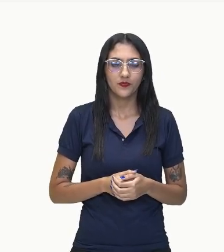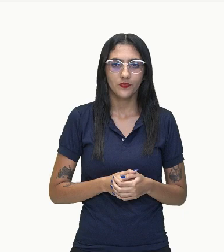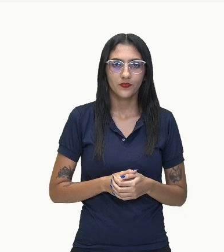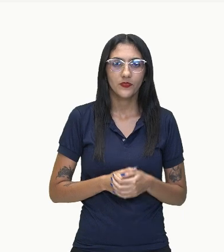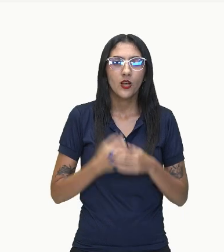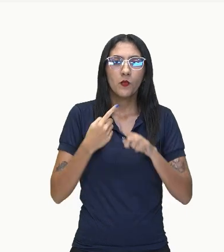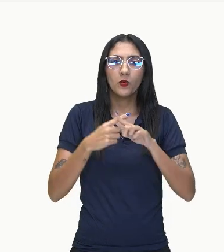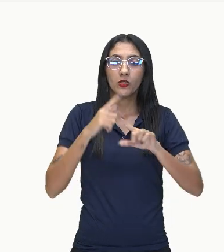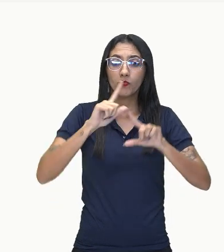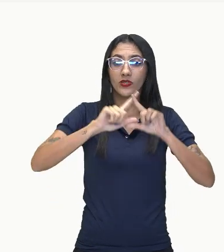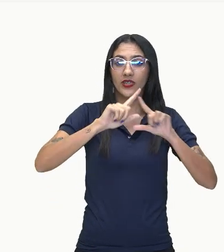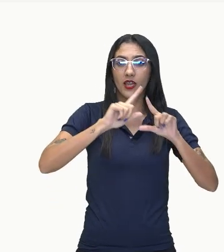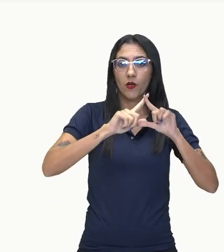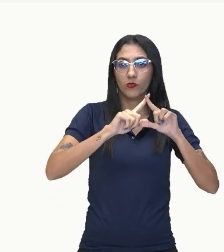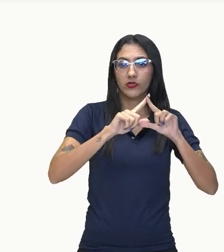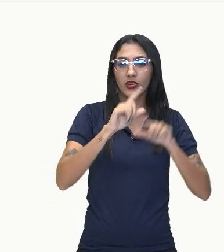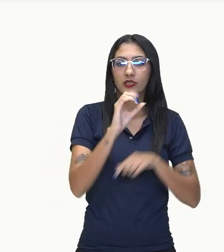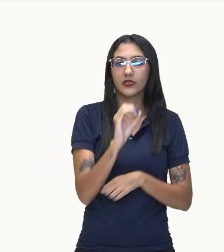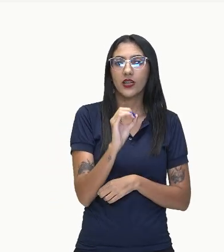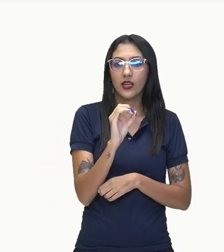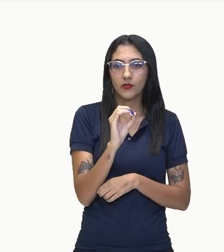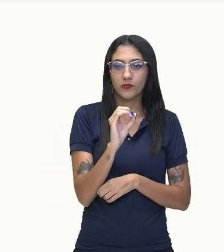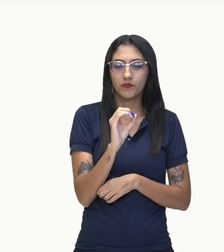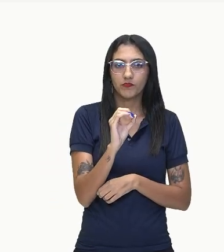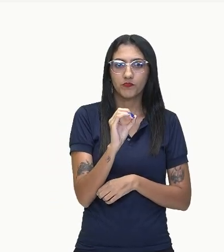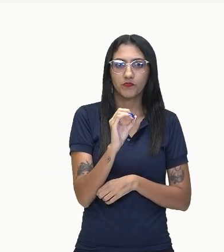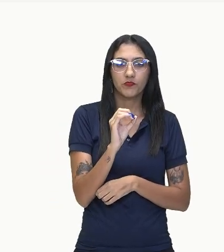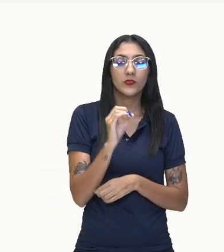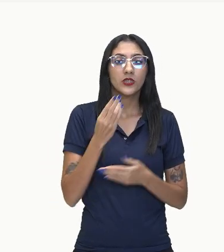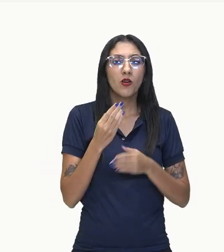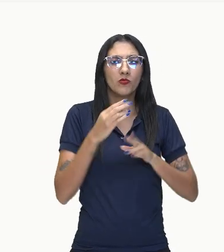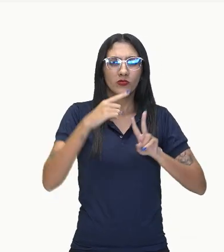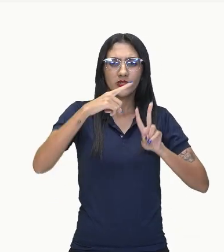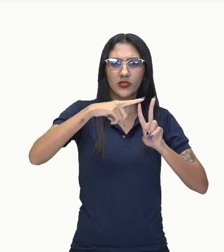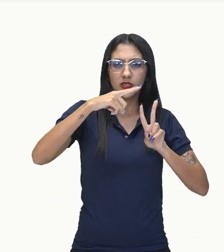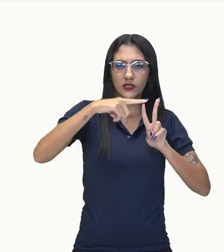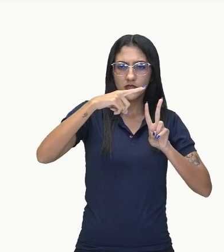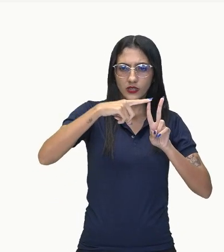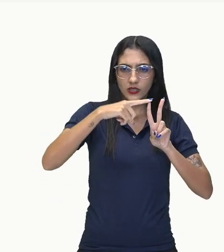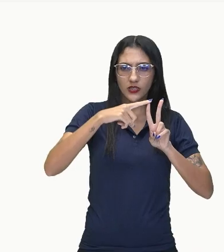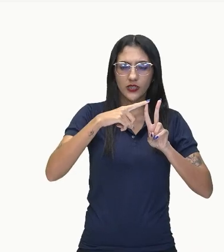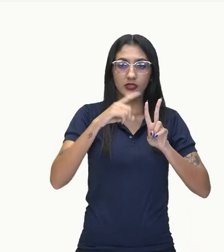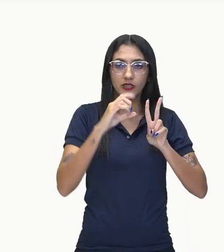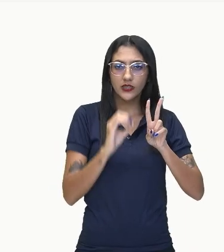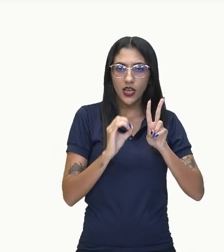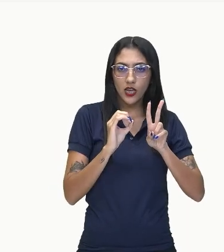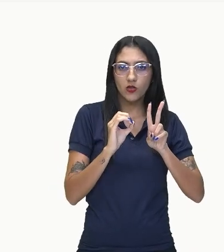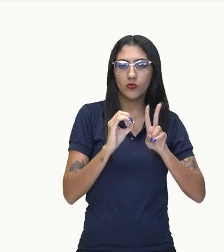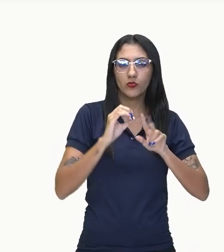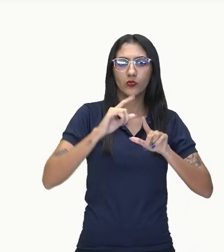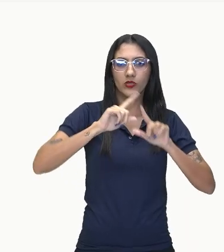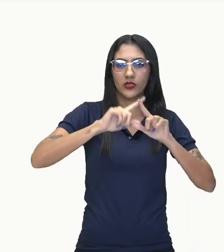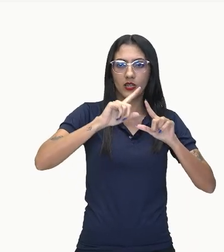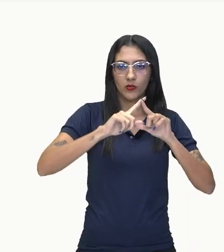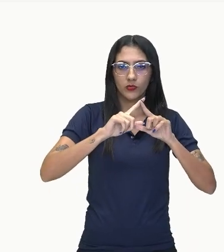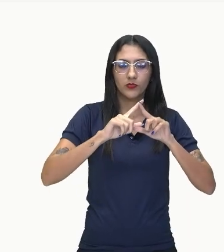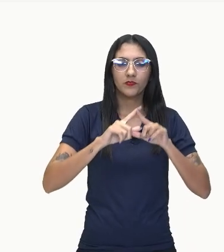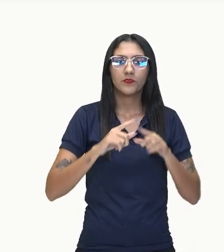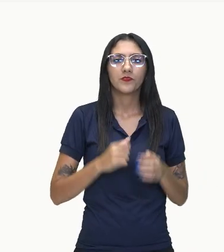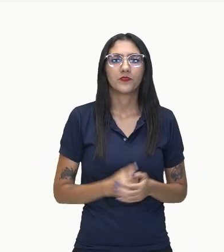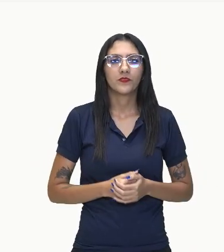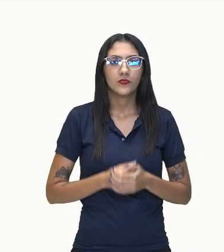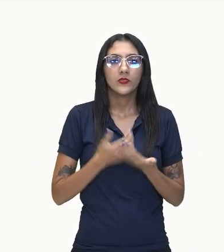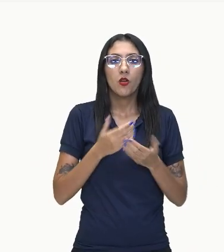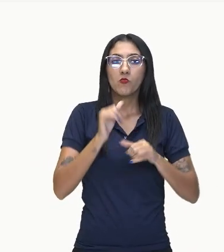Porque o delta é igual a zero, e quando a gente tira a raiz quadrada de delta, a raiz de zero é zero, então